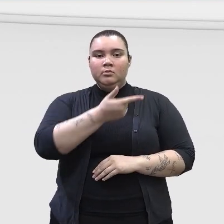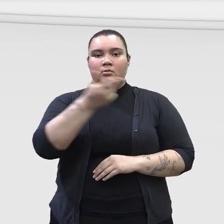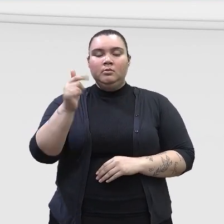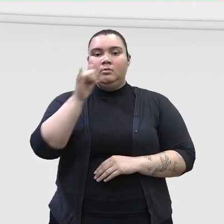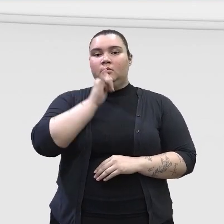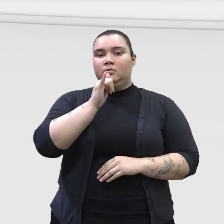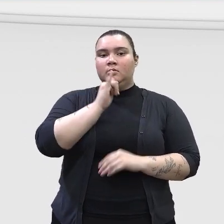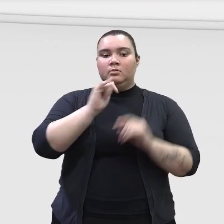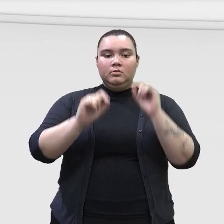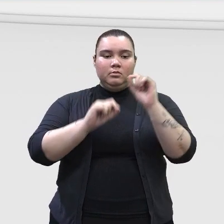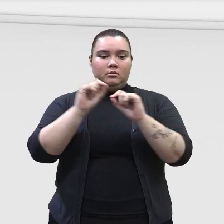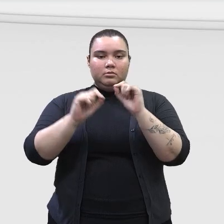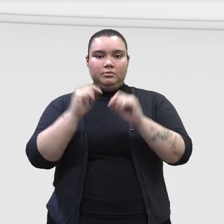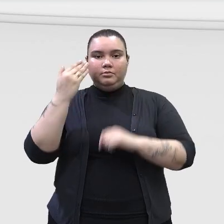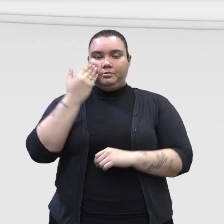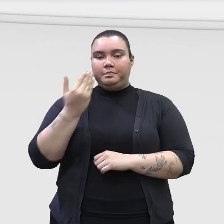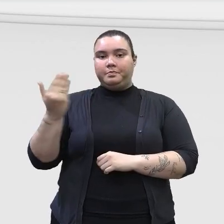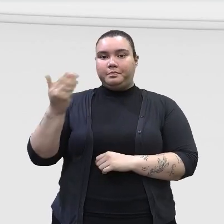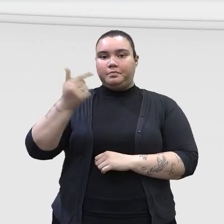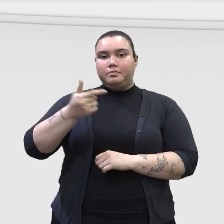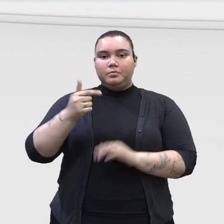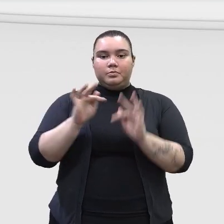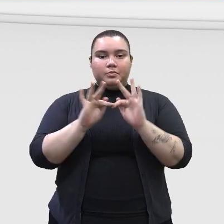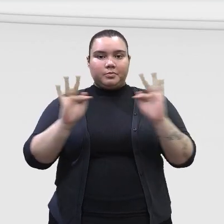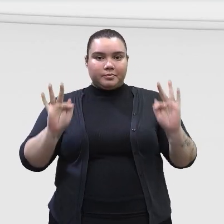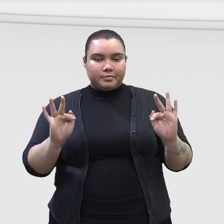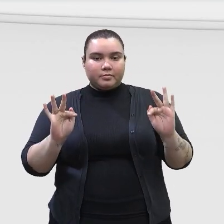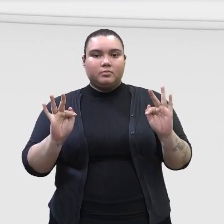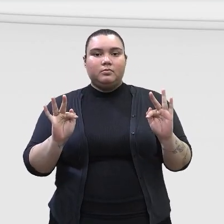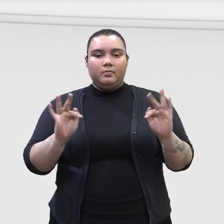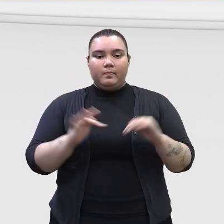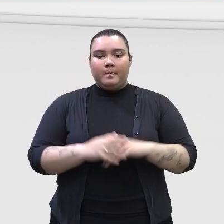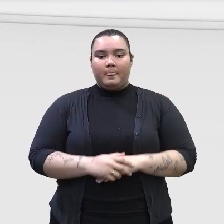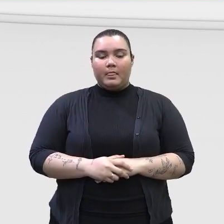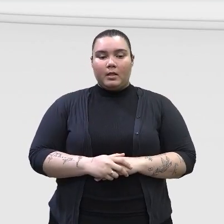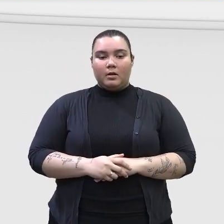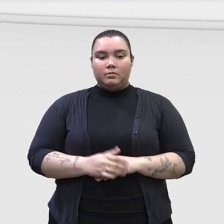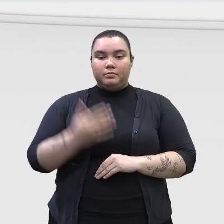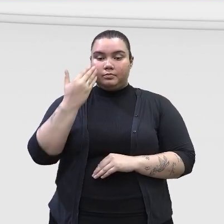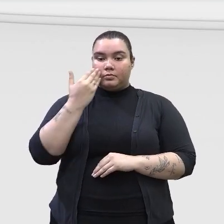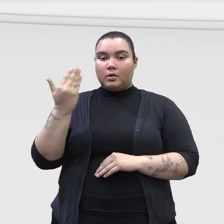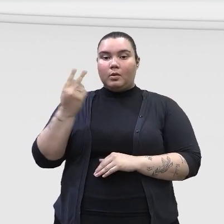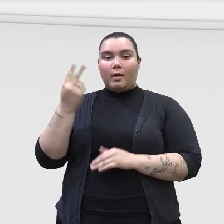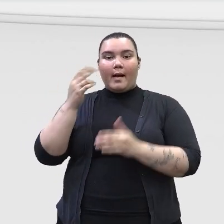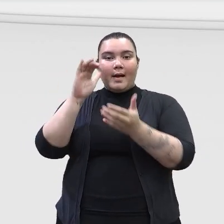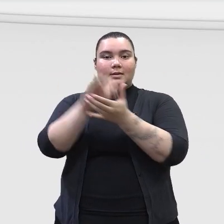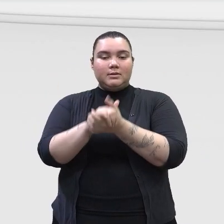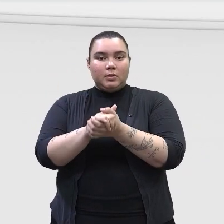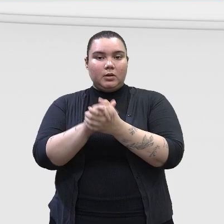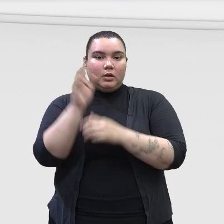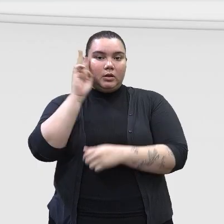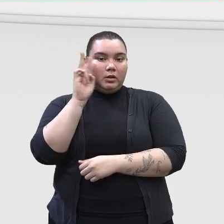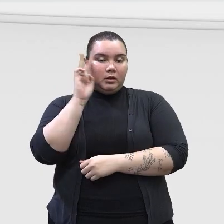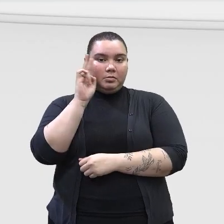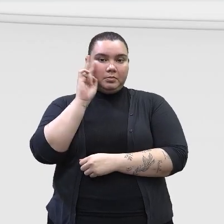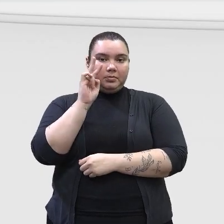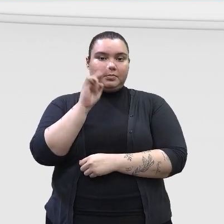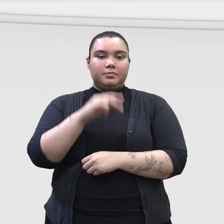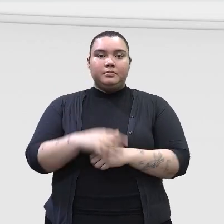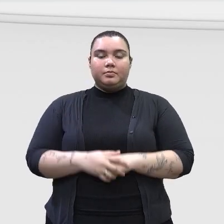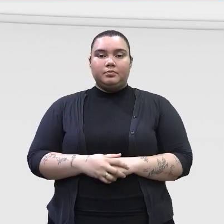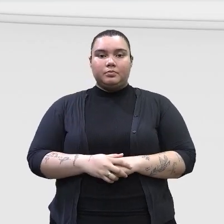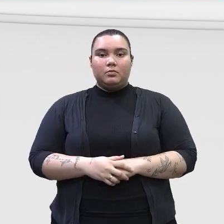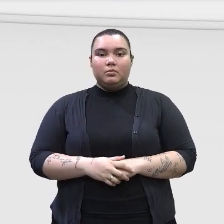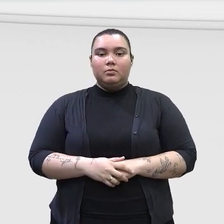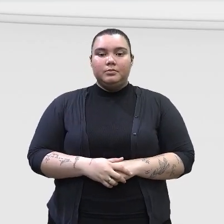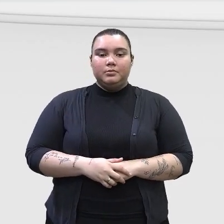vimos aqui, ó, the shortest, the shortest. De quem que estamos falando? Aqui do casal, né? The shortest married